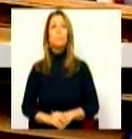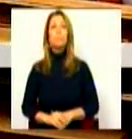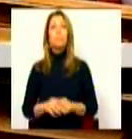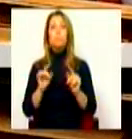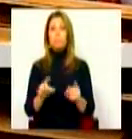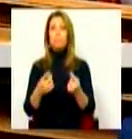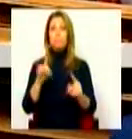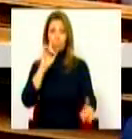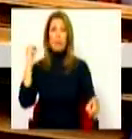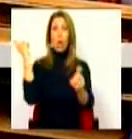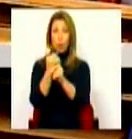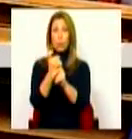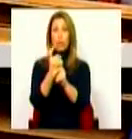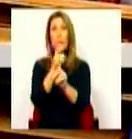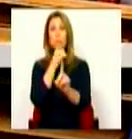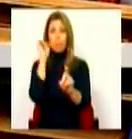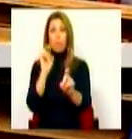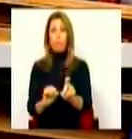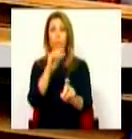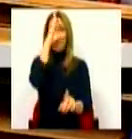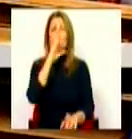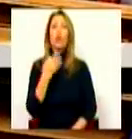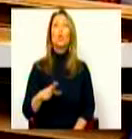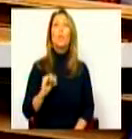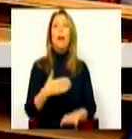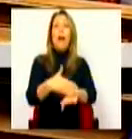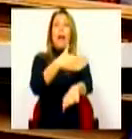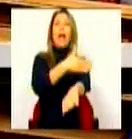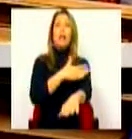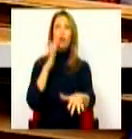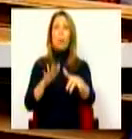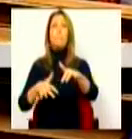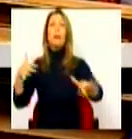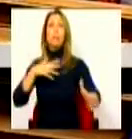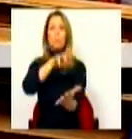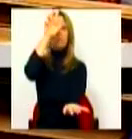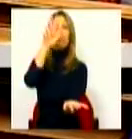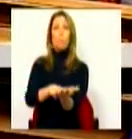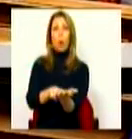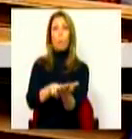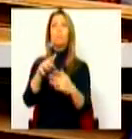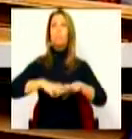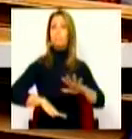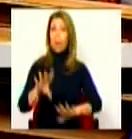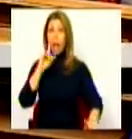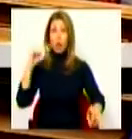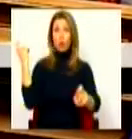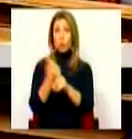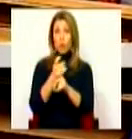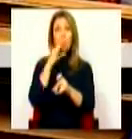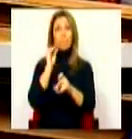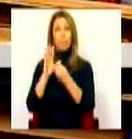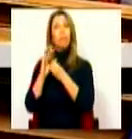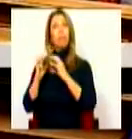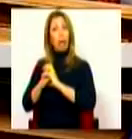esta auditoria foi determinada pelo governo do Partido Socialista ainda antes do Parlamento aprovar a realização de uma auditoria à Caixa Geral de